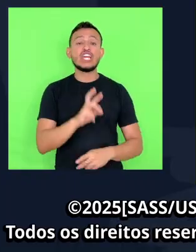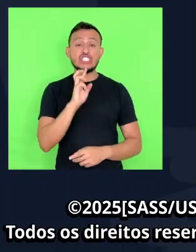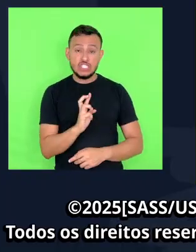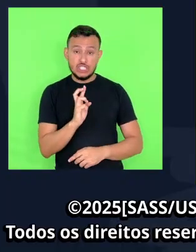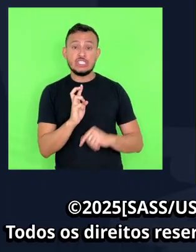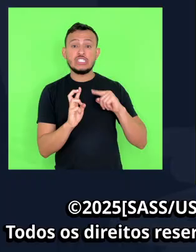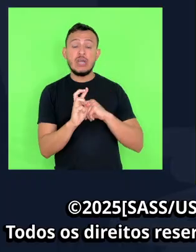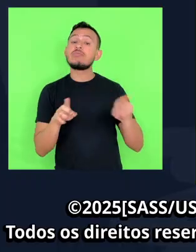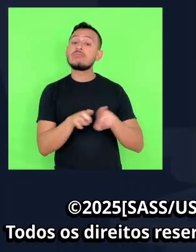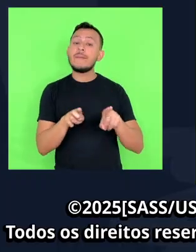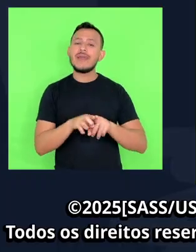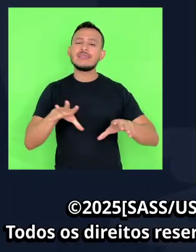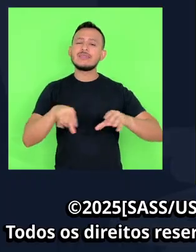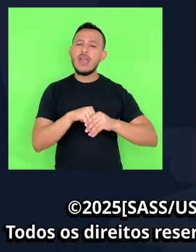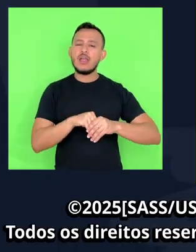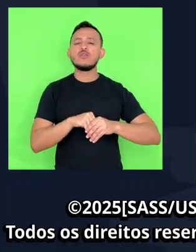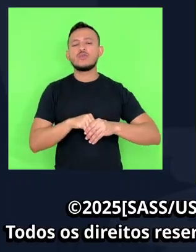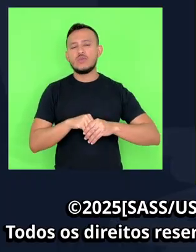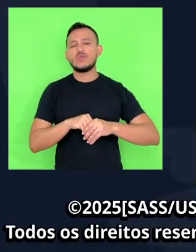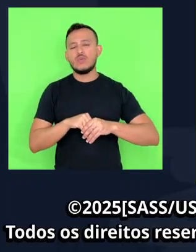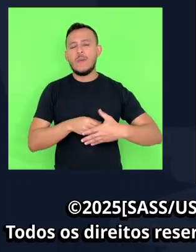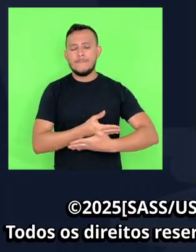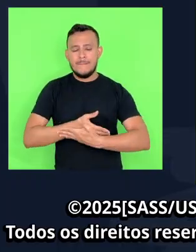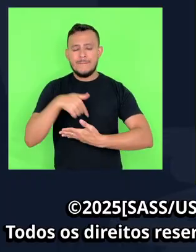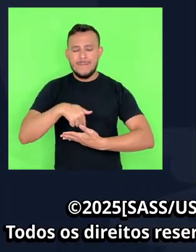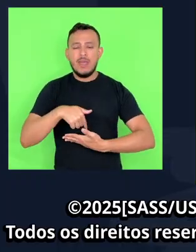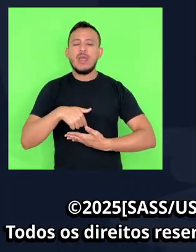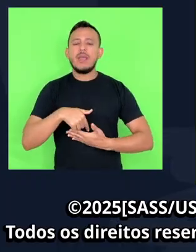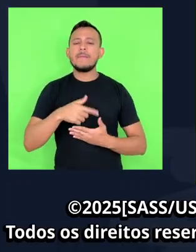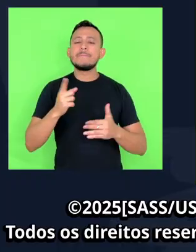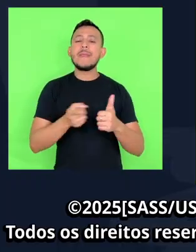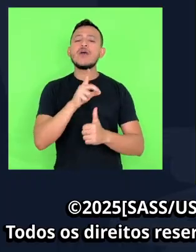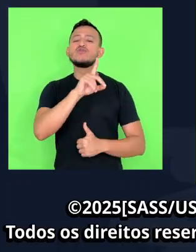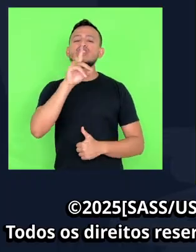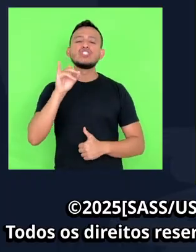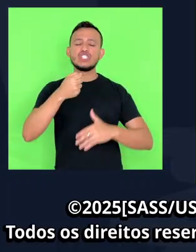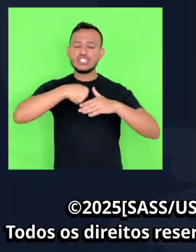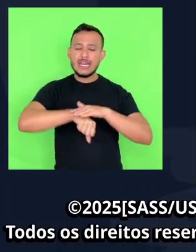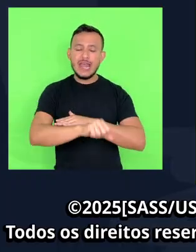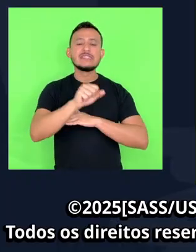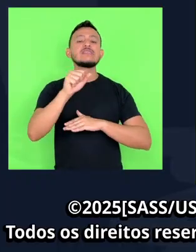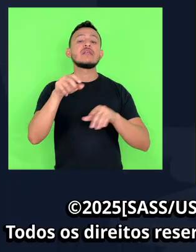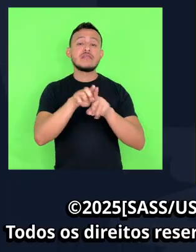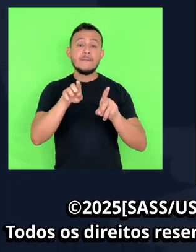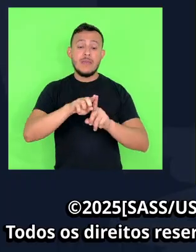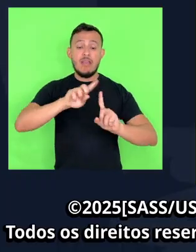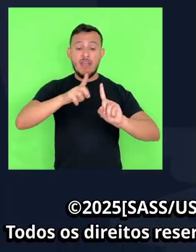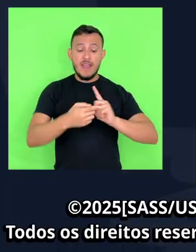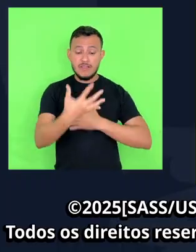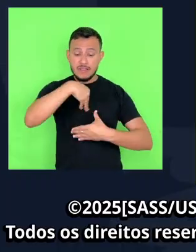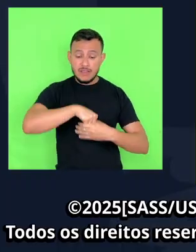e a criança, esse binômio, nos seus primeiros dias, durante a